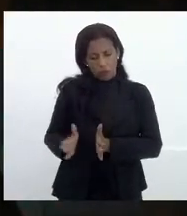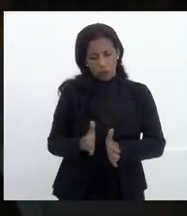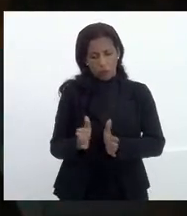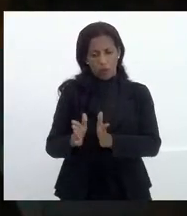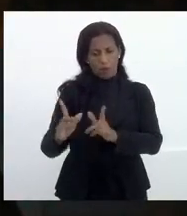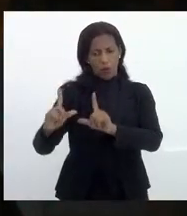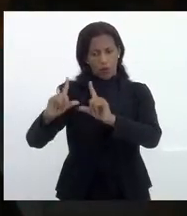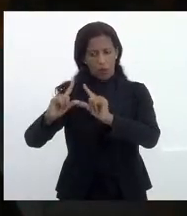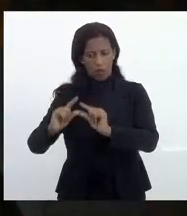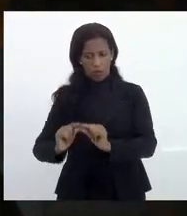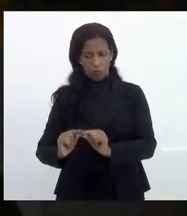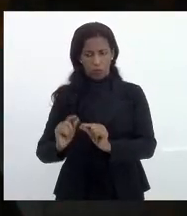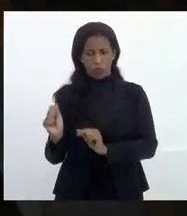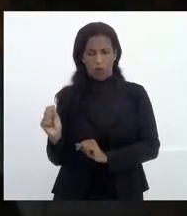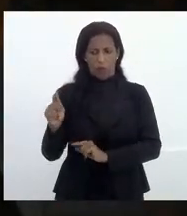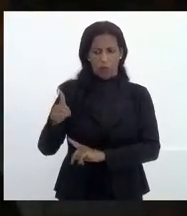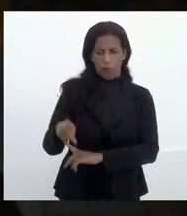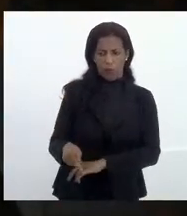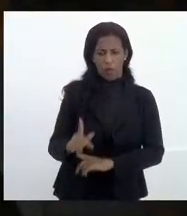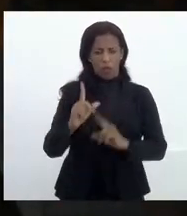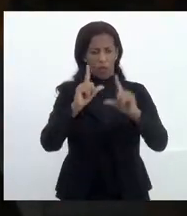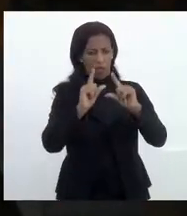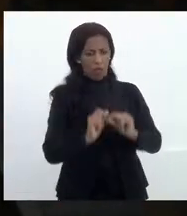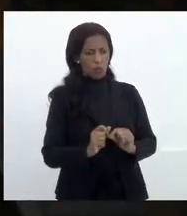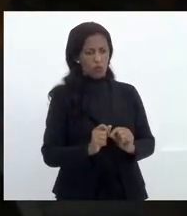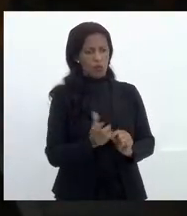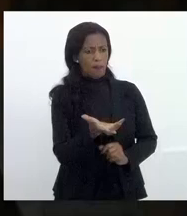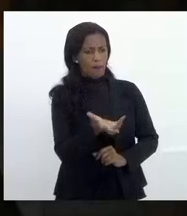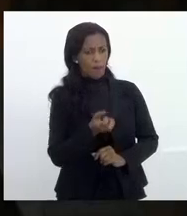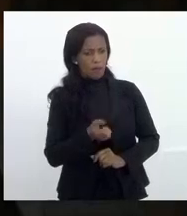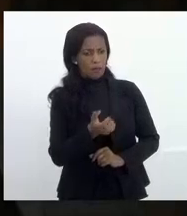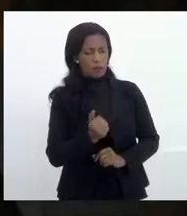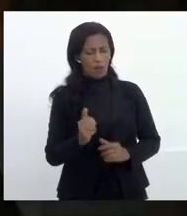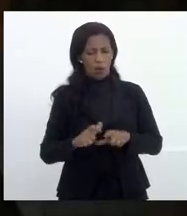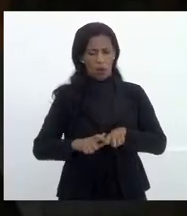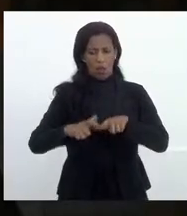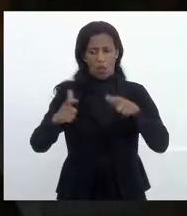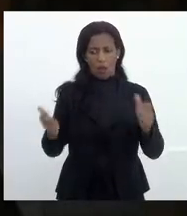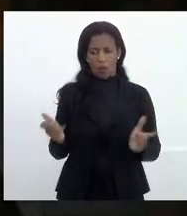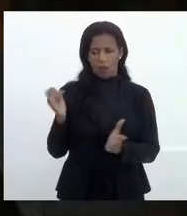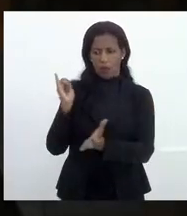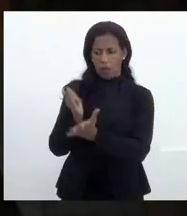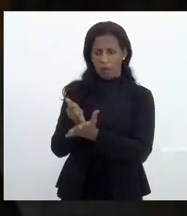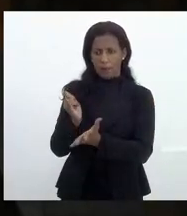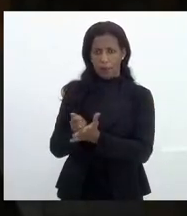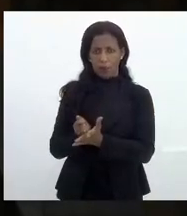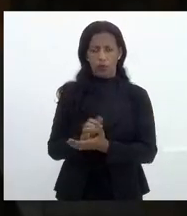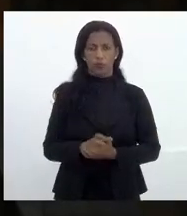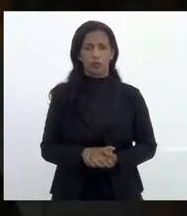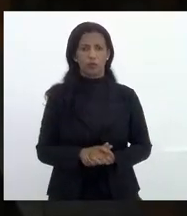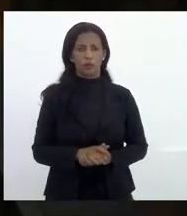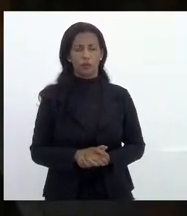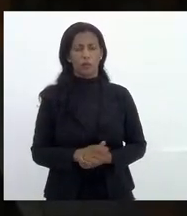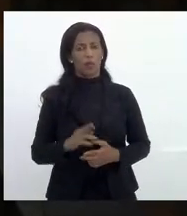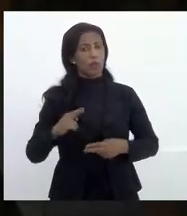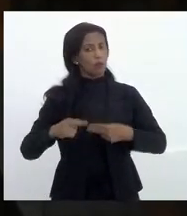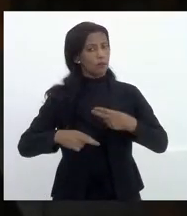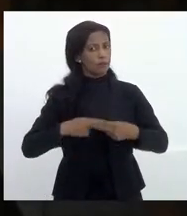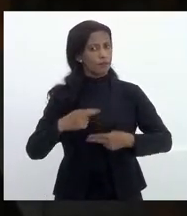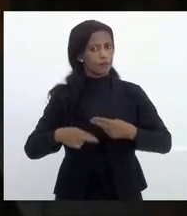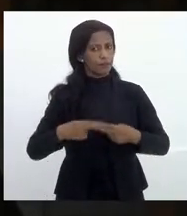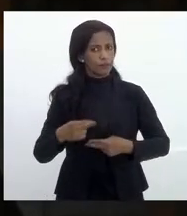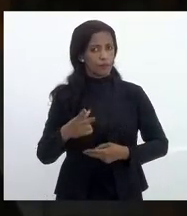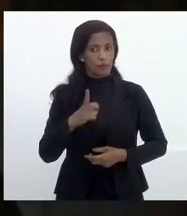é reduzir as aposentadorias reduzir as pensões aumentar a contribuição do Servidor é uma reforma